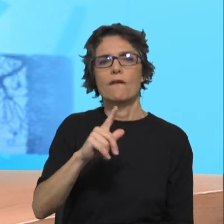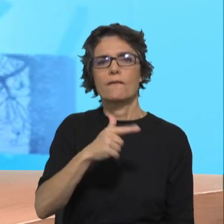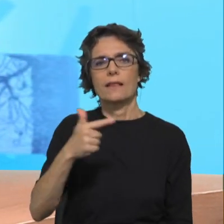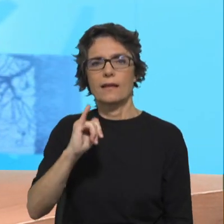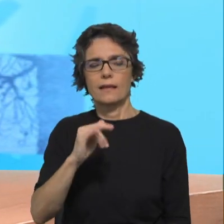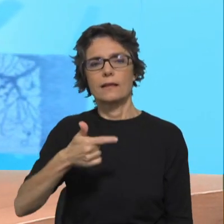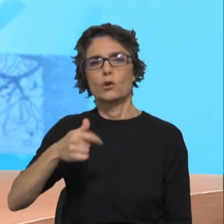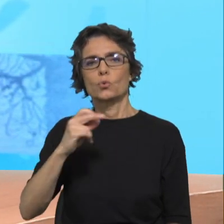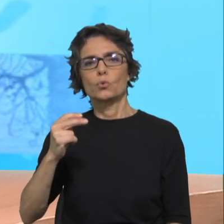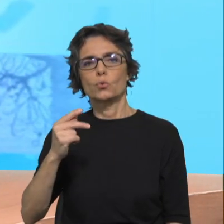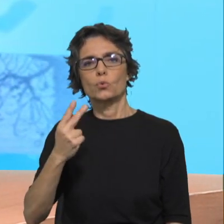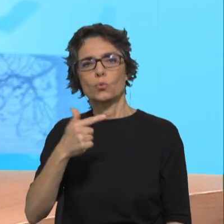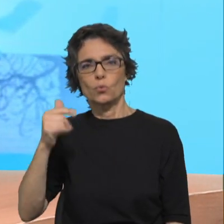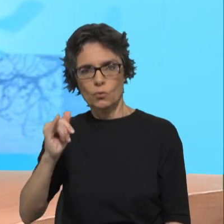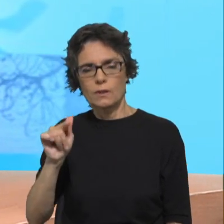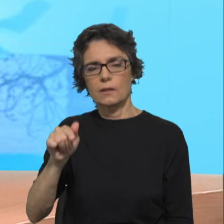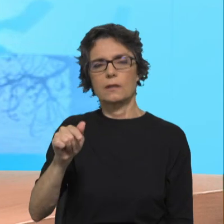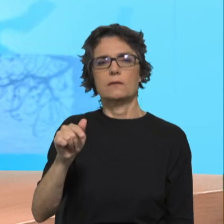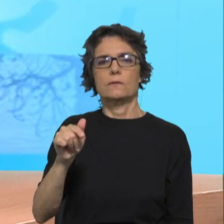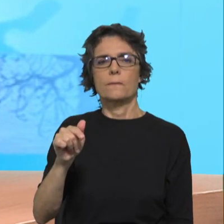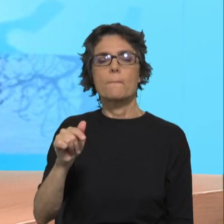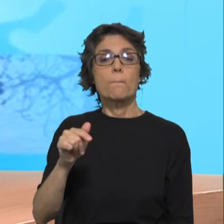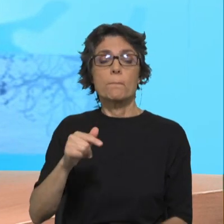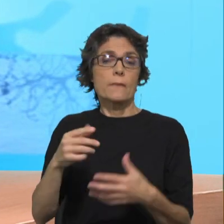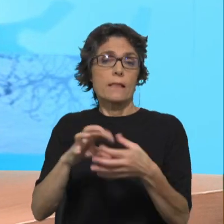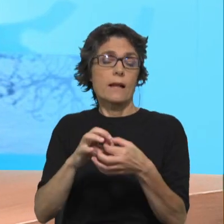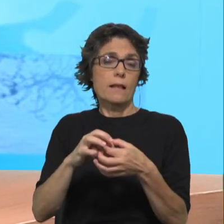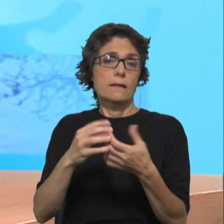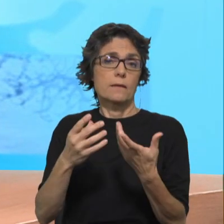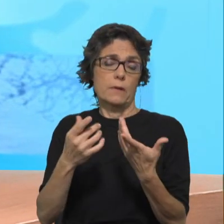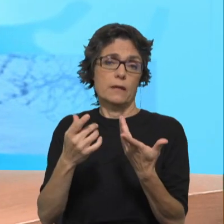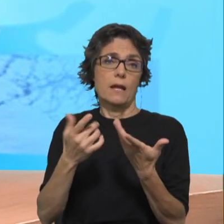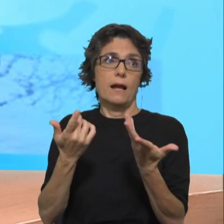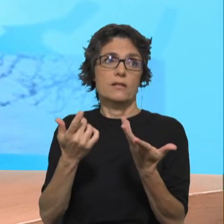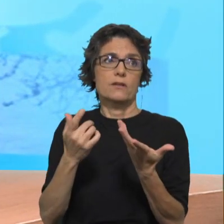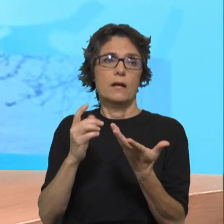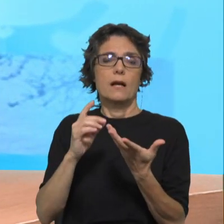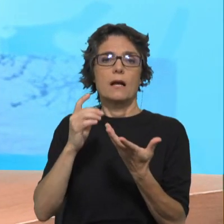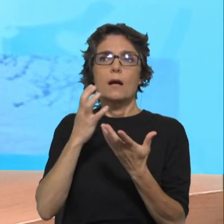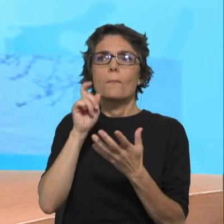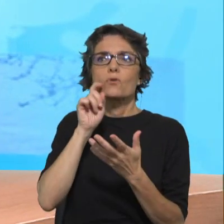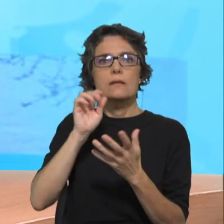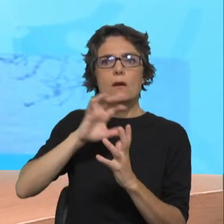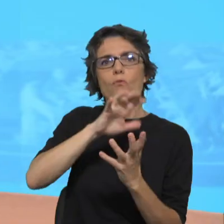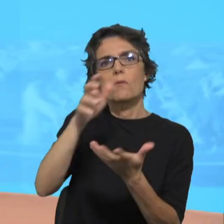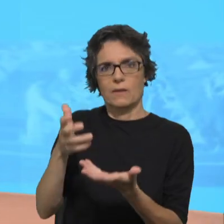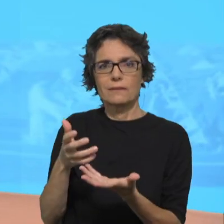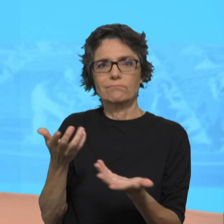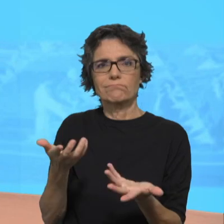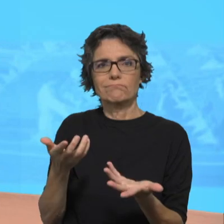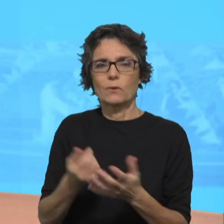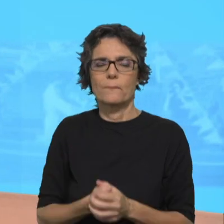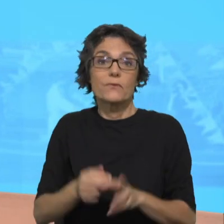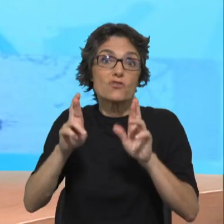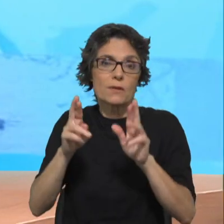Laudato Si, porque o tema da ecologia integral também se concretiza neste humano comum, nesta fraternidade humana. Bem, voltamos à